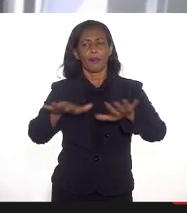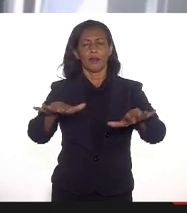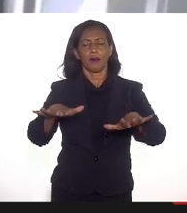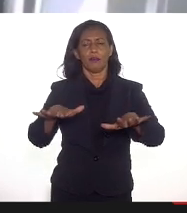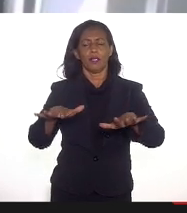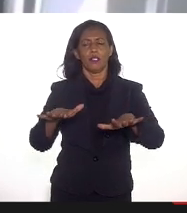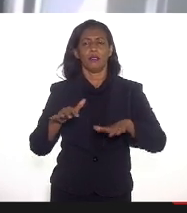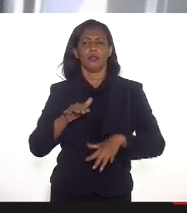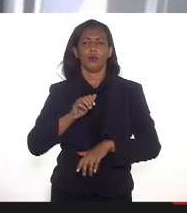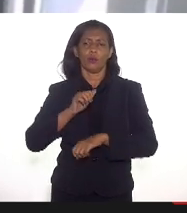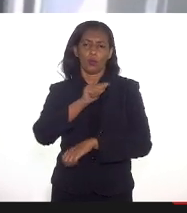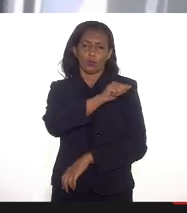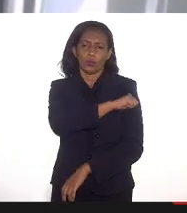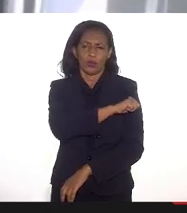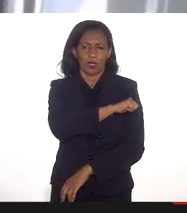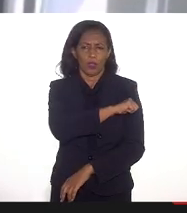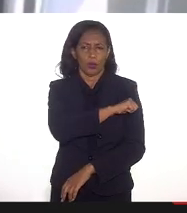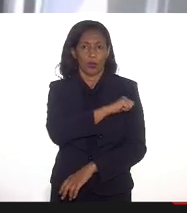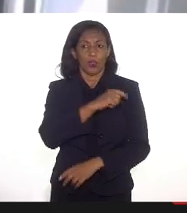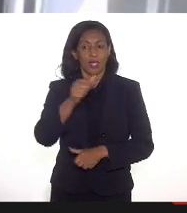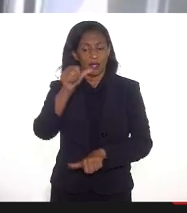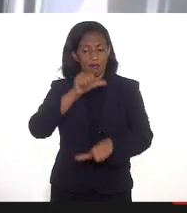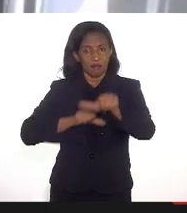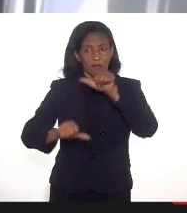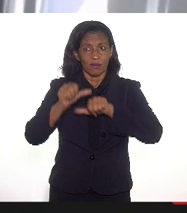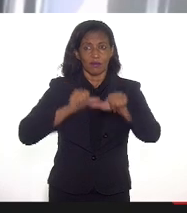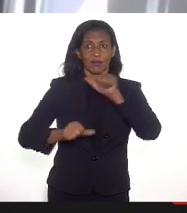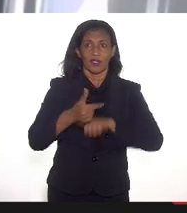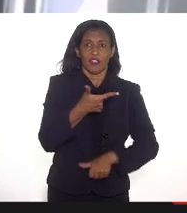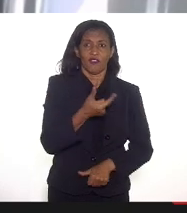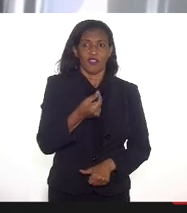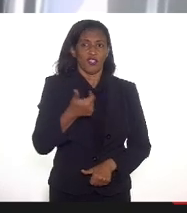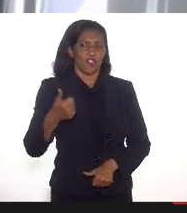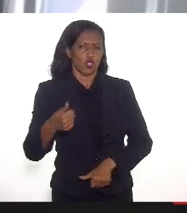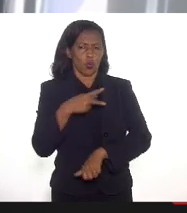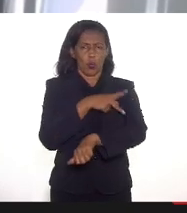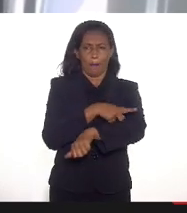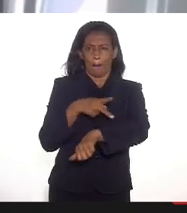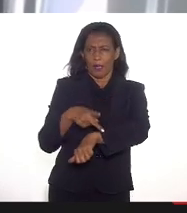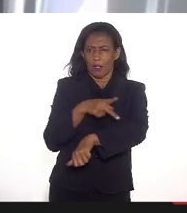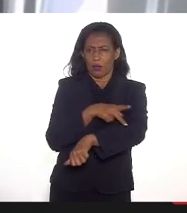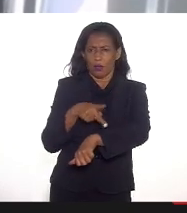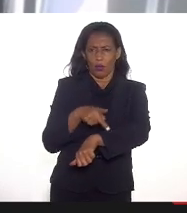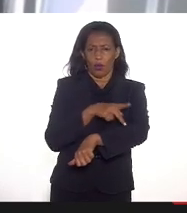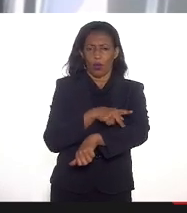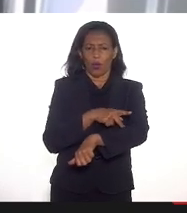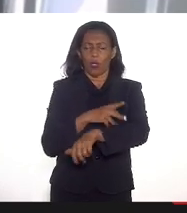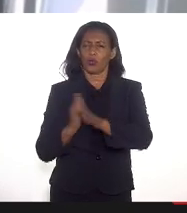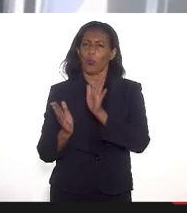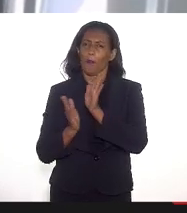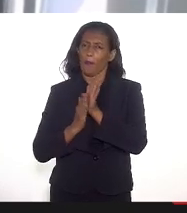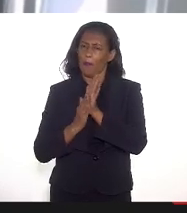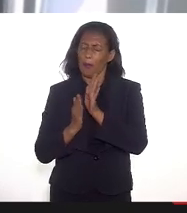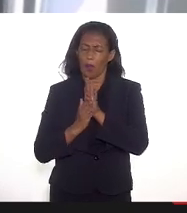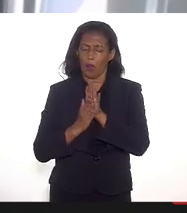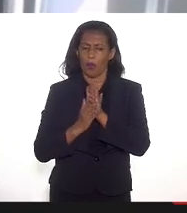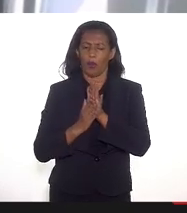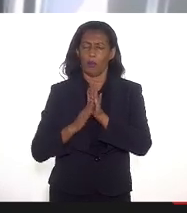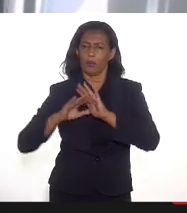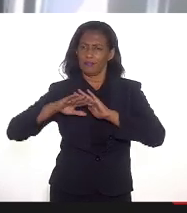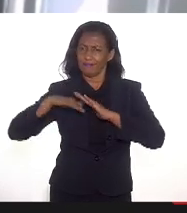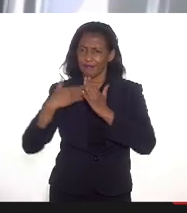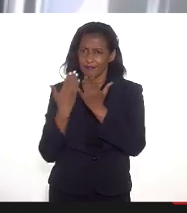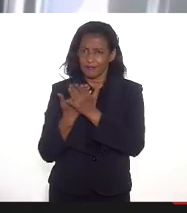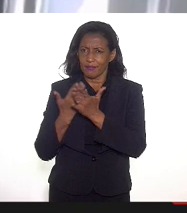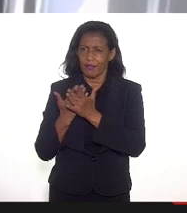mesmo tempo, qual o cenário para 2021 na área didático-pedagógica, na área propriamente das